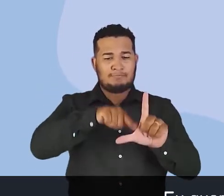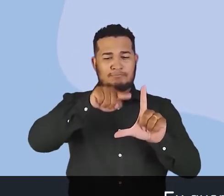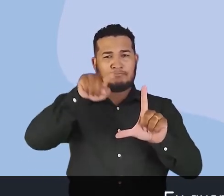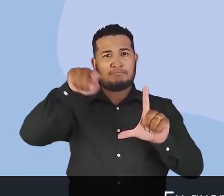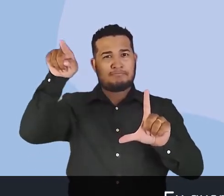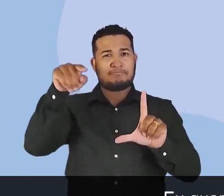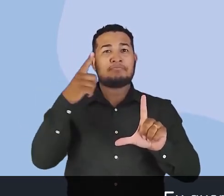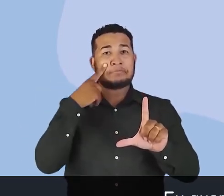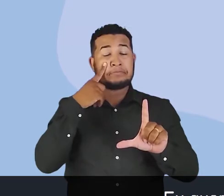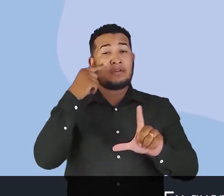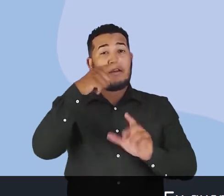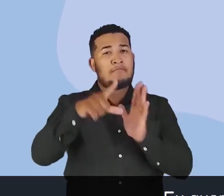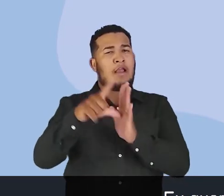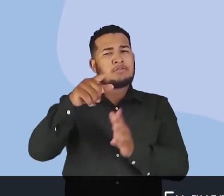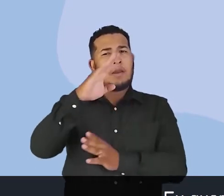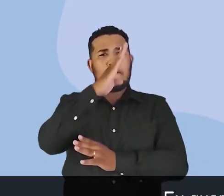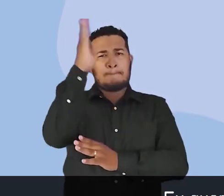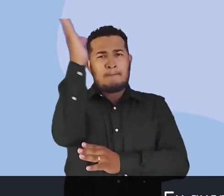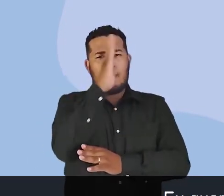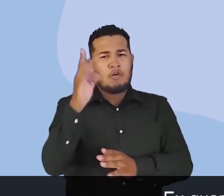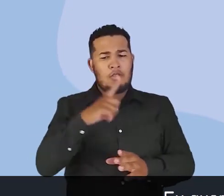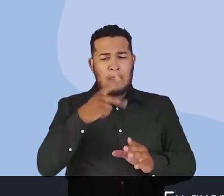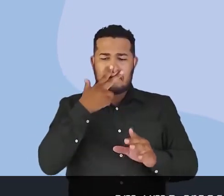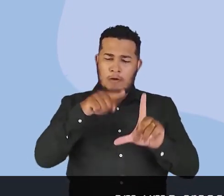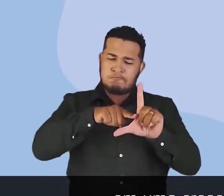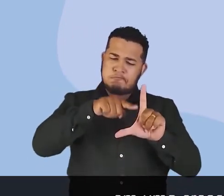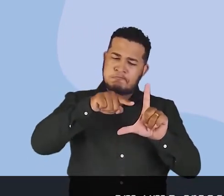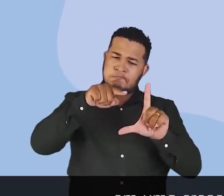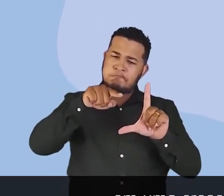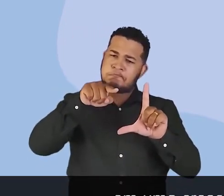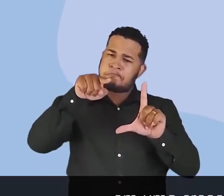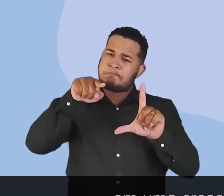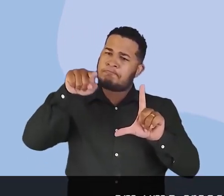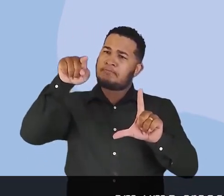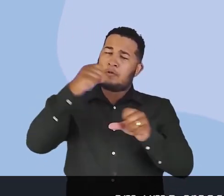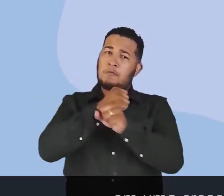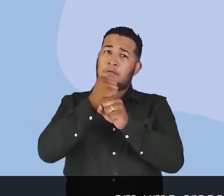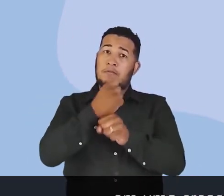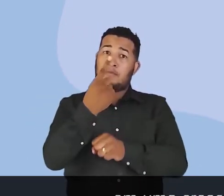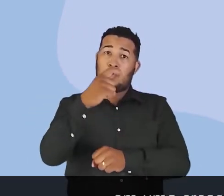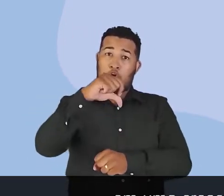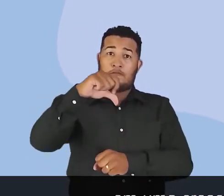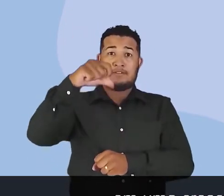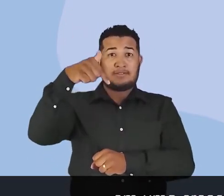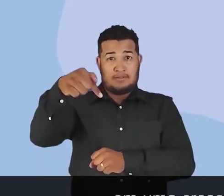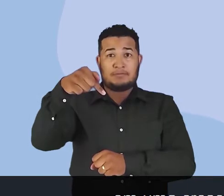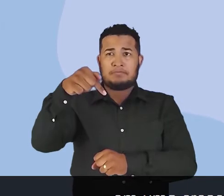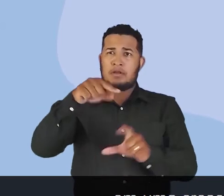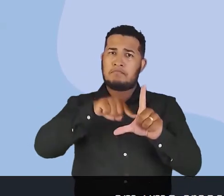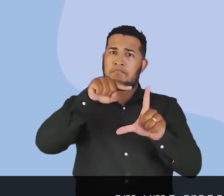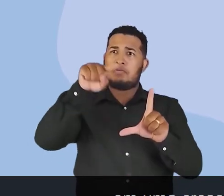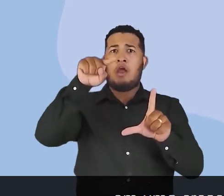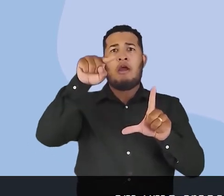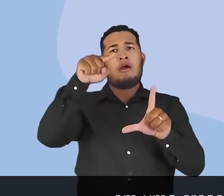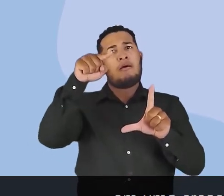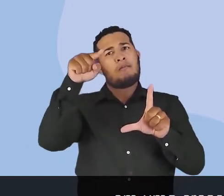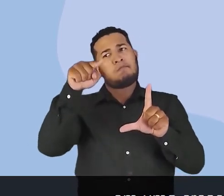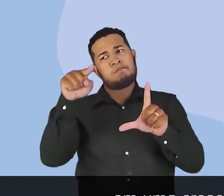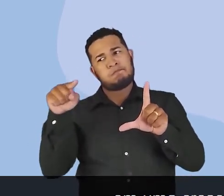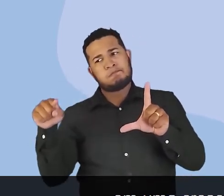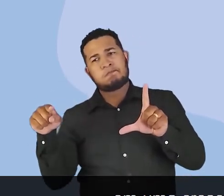gráfico. Olha que o Brasil vinha, né, numa crescente do seu PIB até 1997